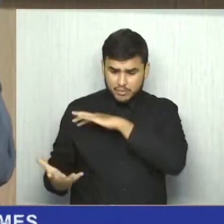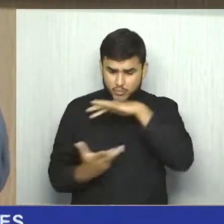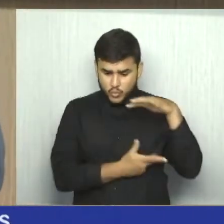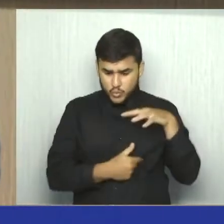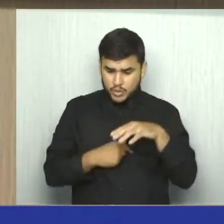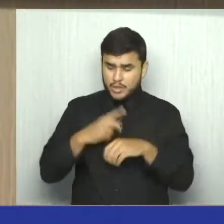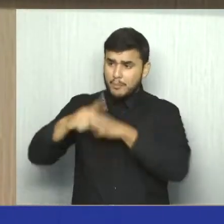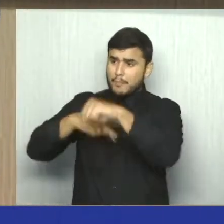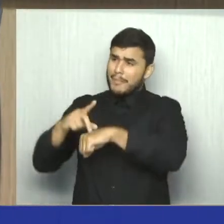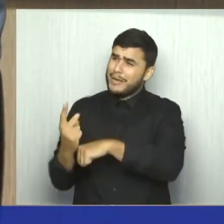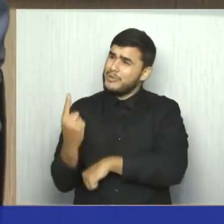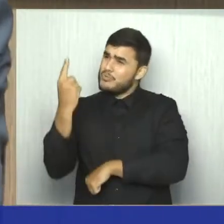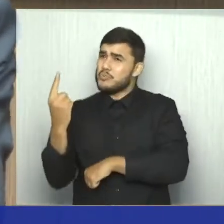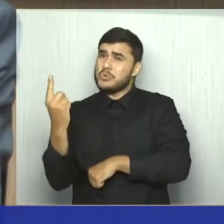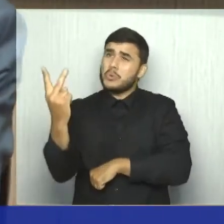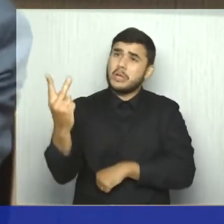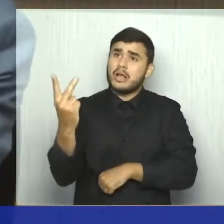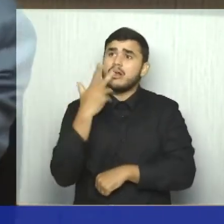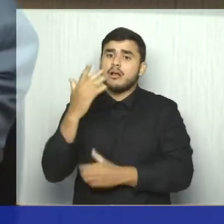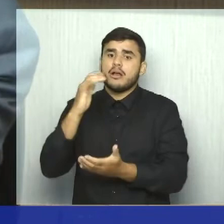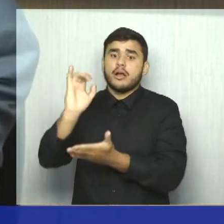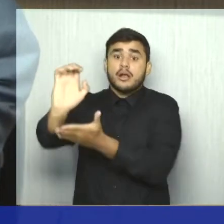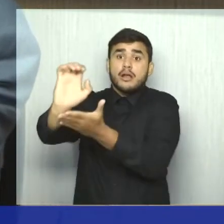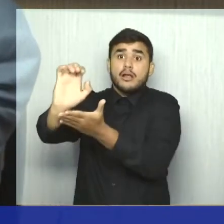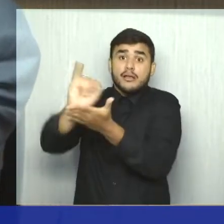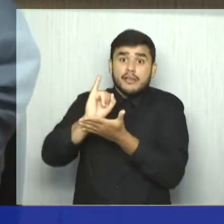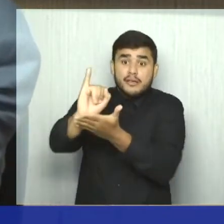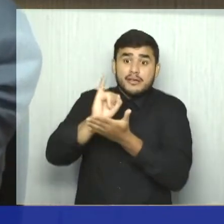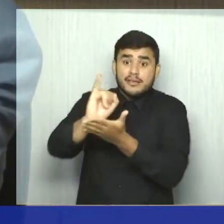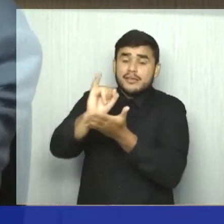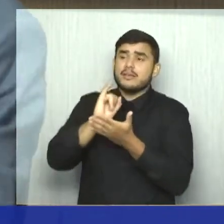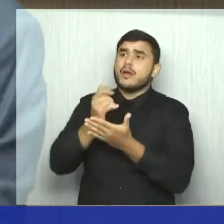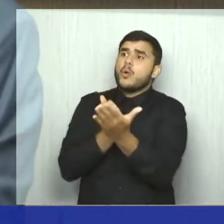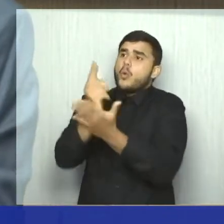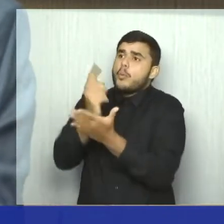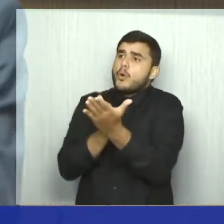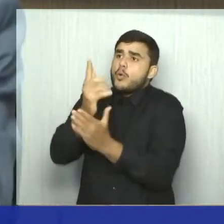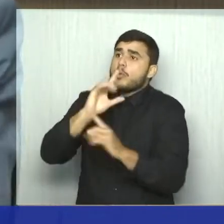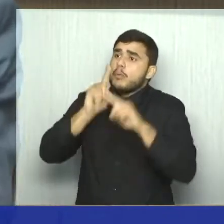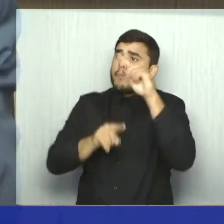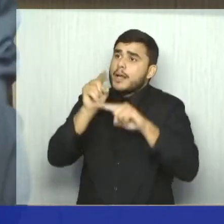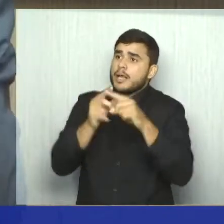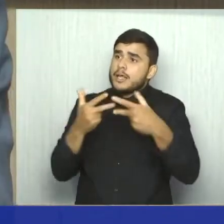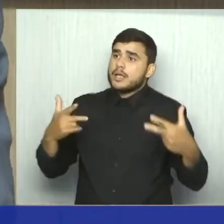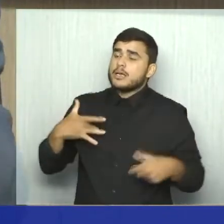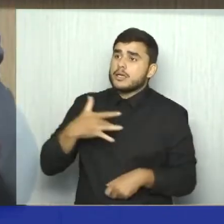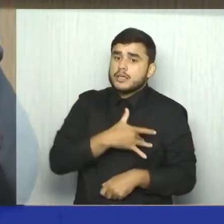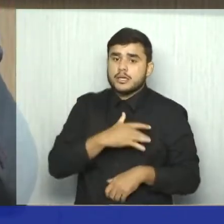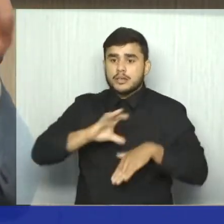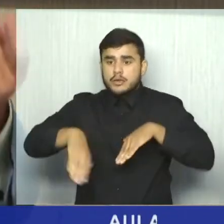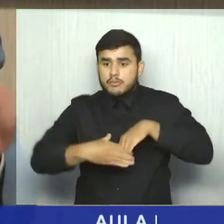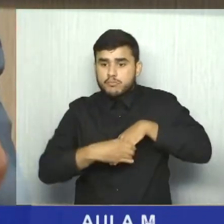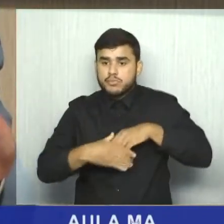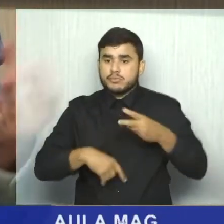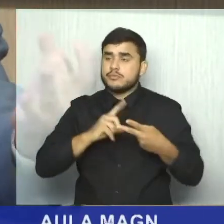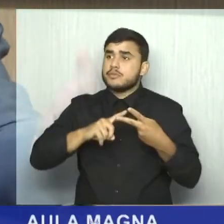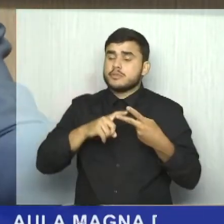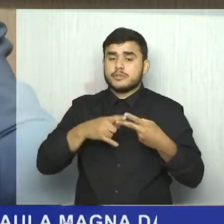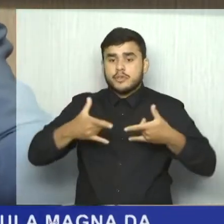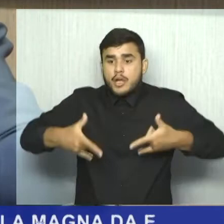que chega a quase 100 bilhões de reais por ano de importação pelo governo federal, de prótese, cama de hospital,